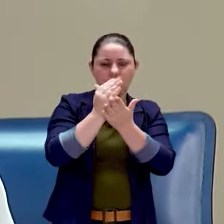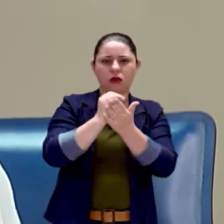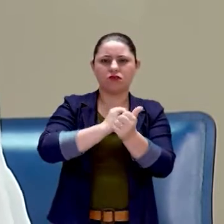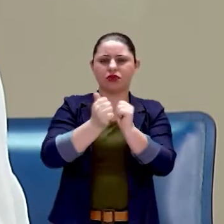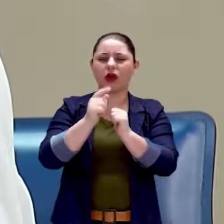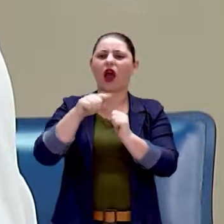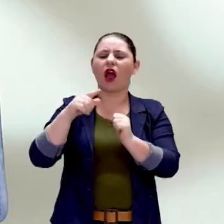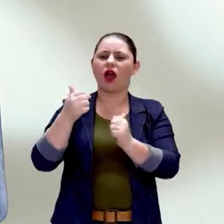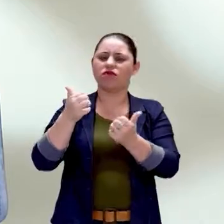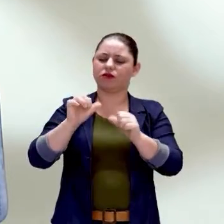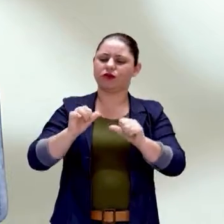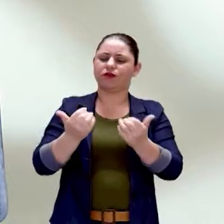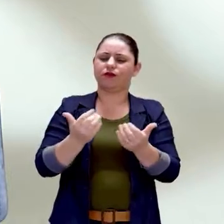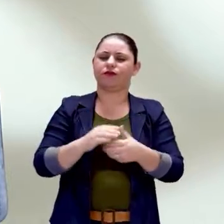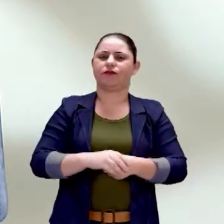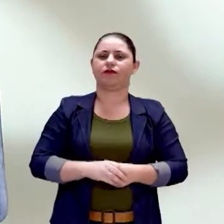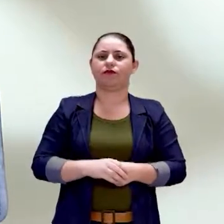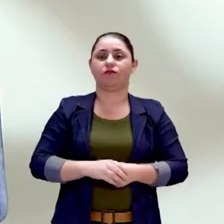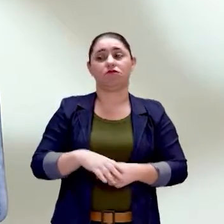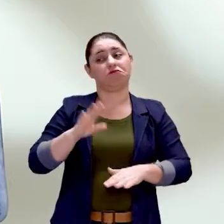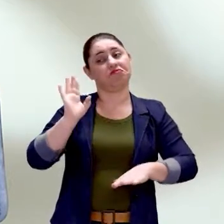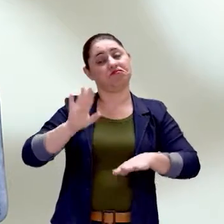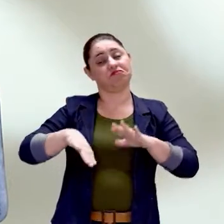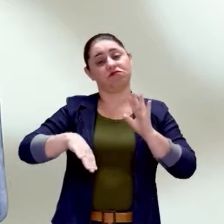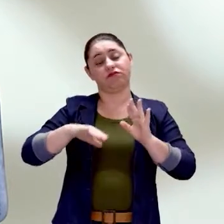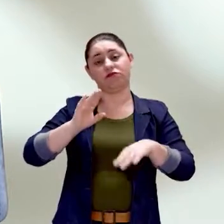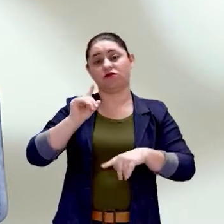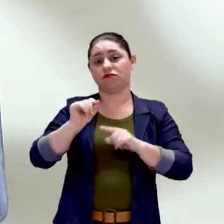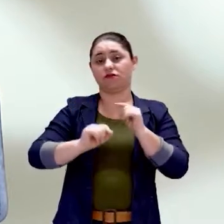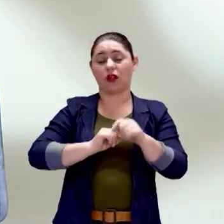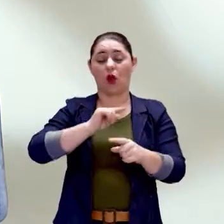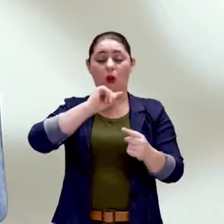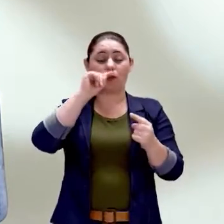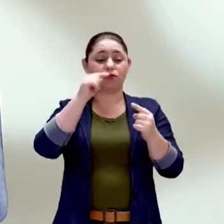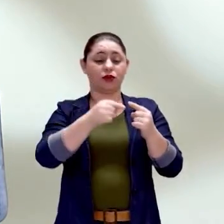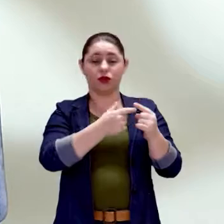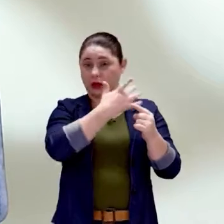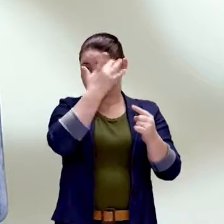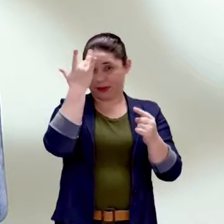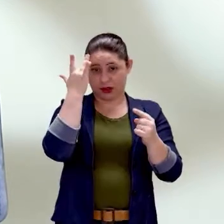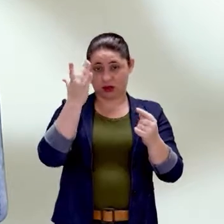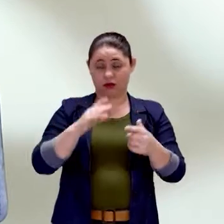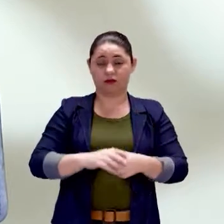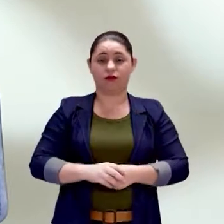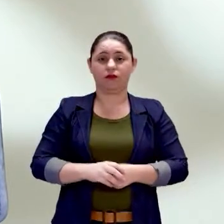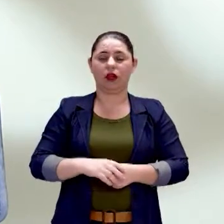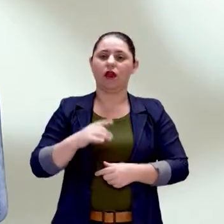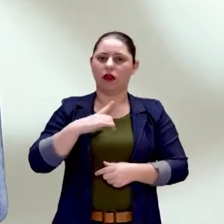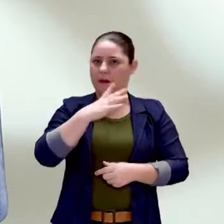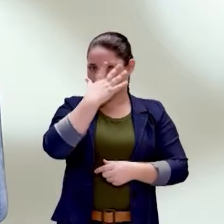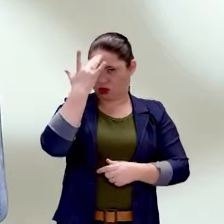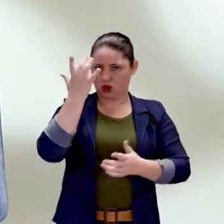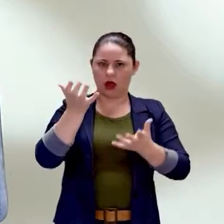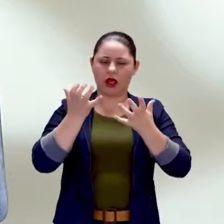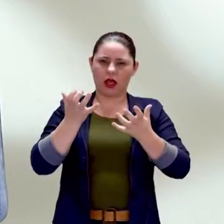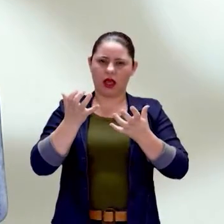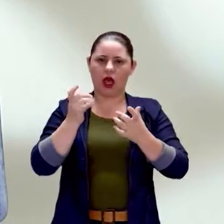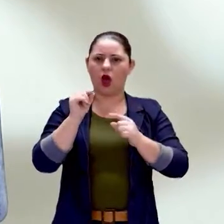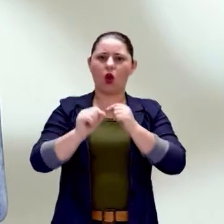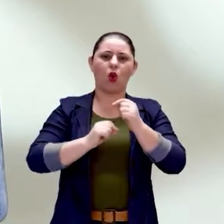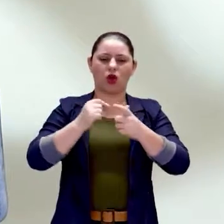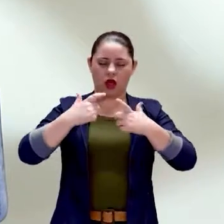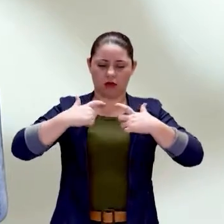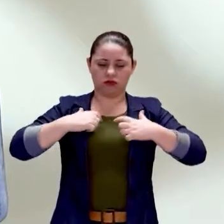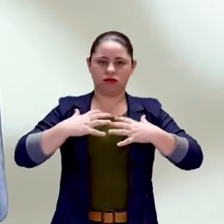física. Isso é ruim? Depende. Depende do objetivo do paciente. Tem paciente que quer ganho